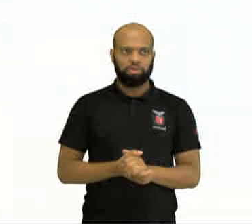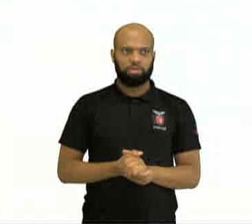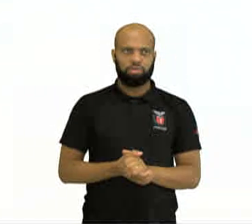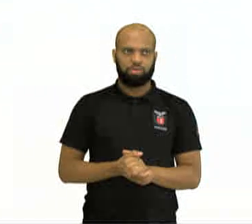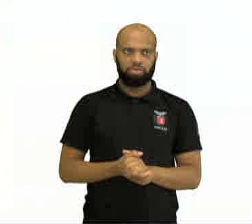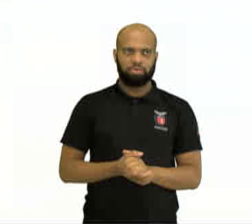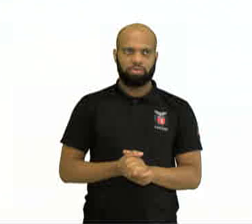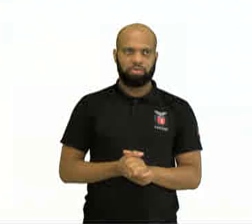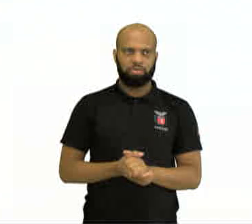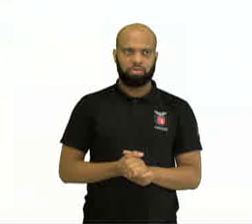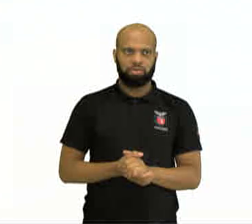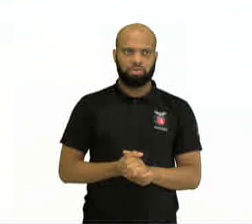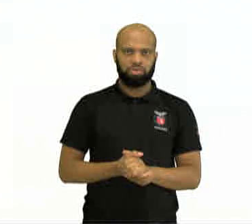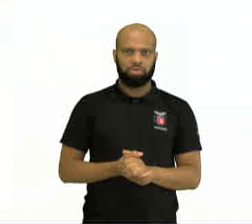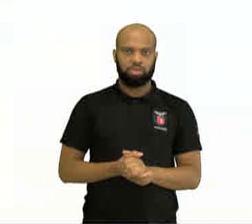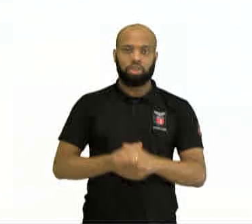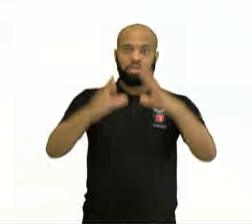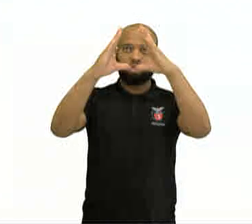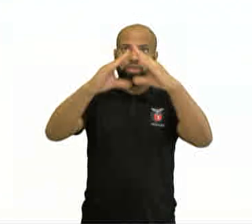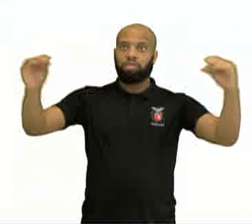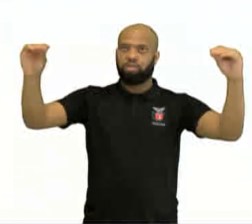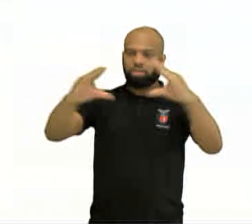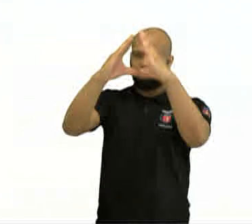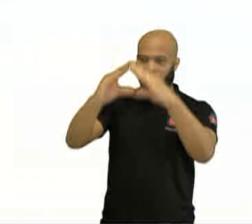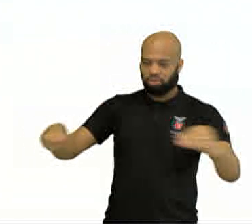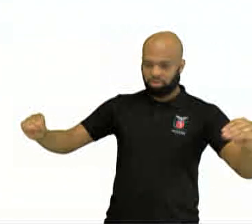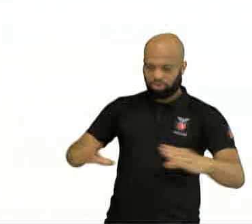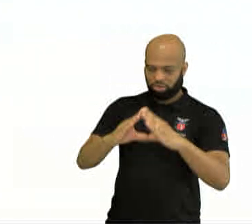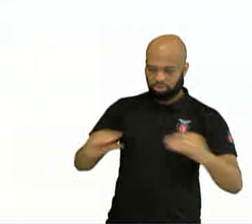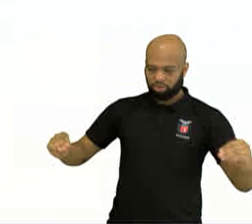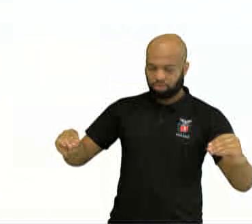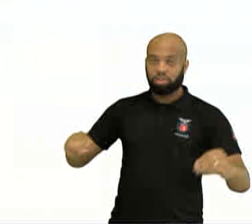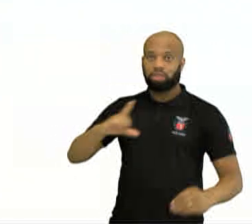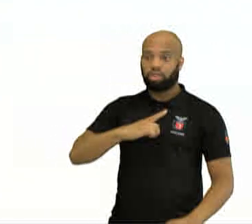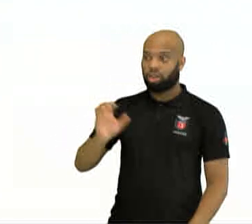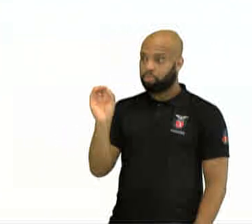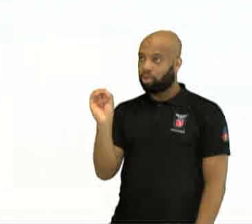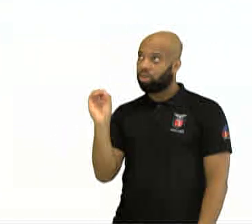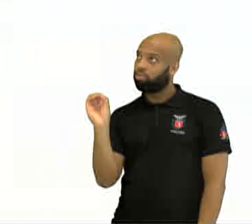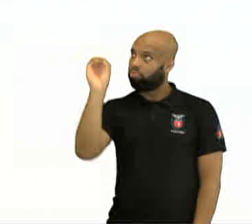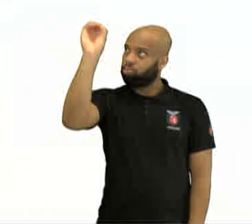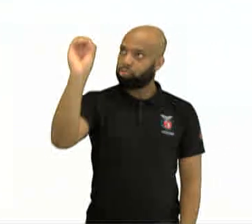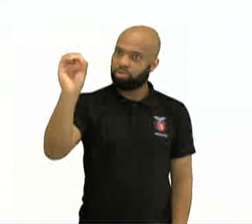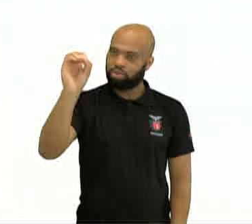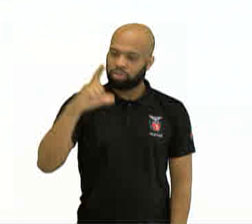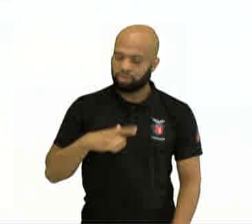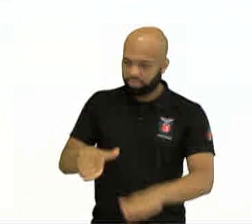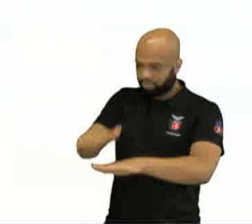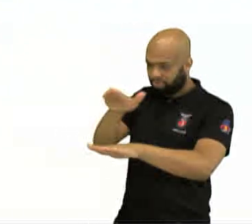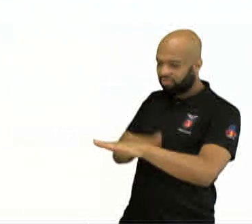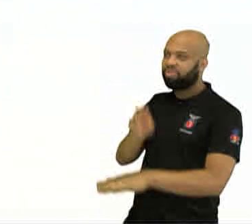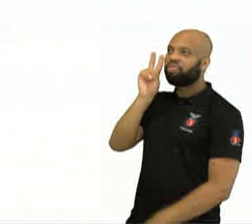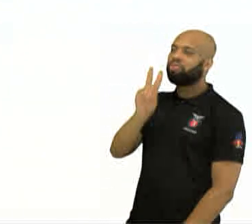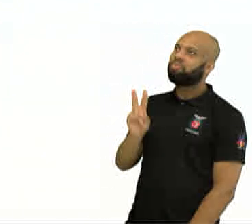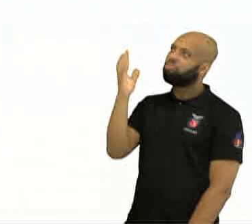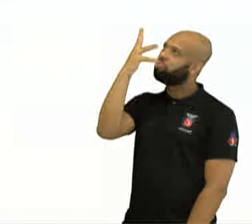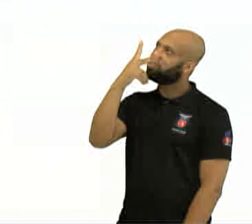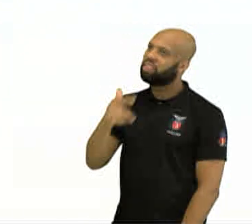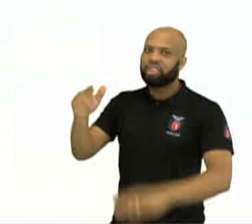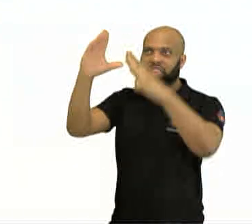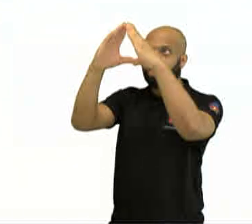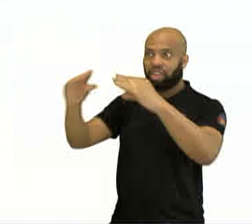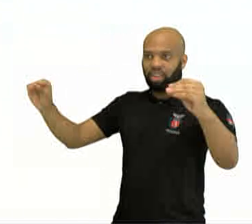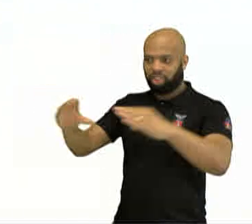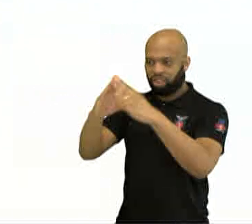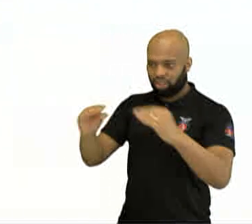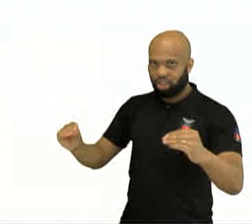Pendurou a última bola na árvore de Natal e deu alguns passos atrás. Estava bonita. Era um pinheiro artificial,